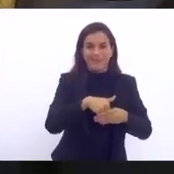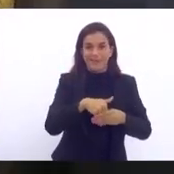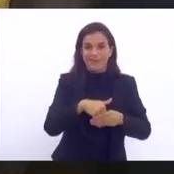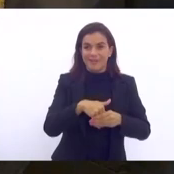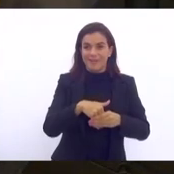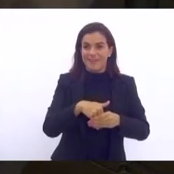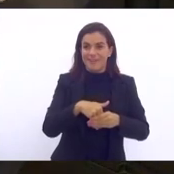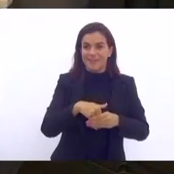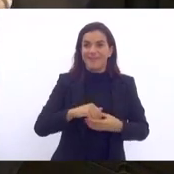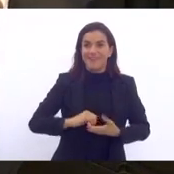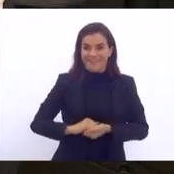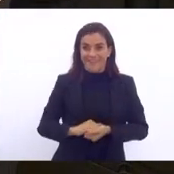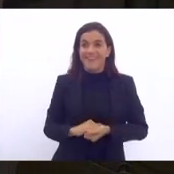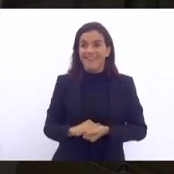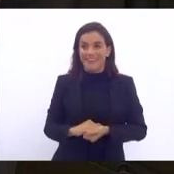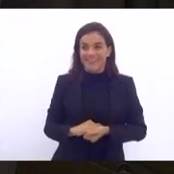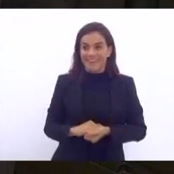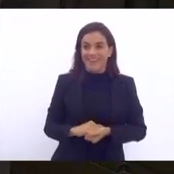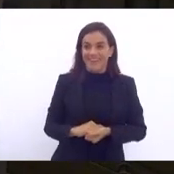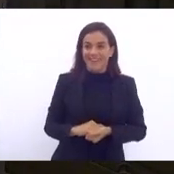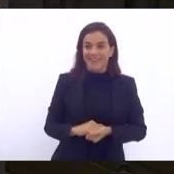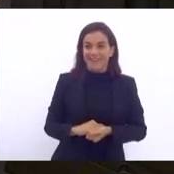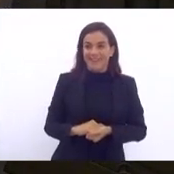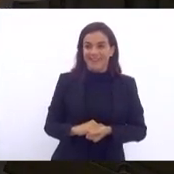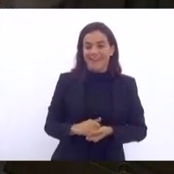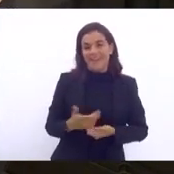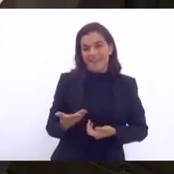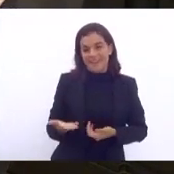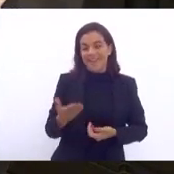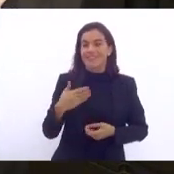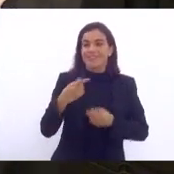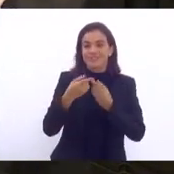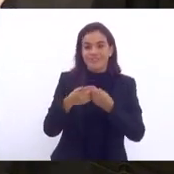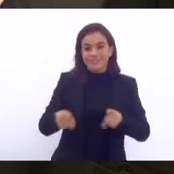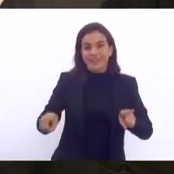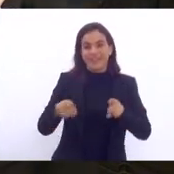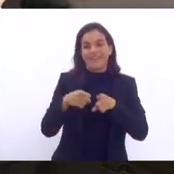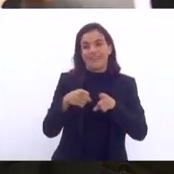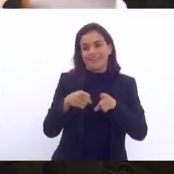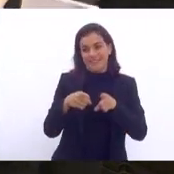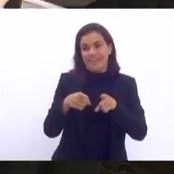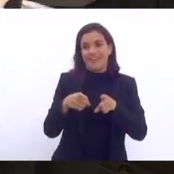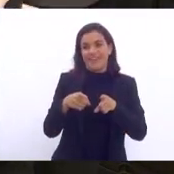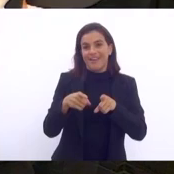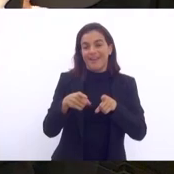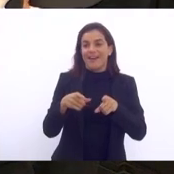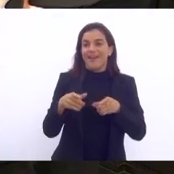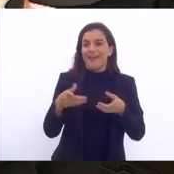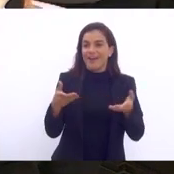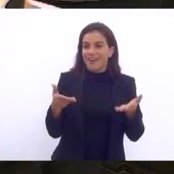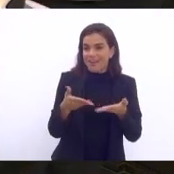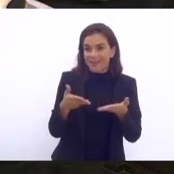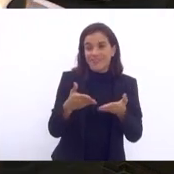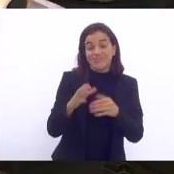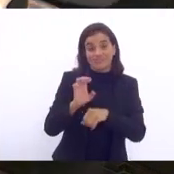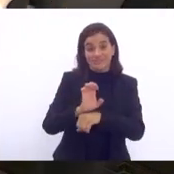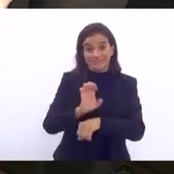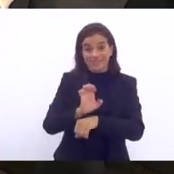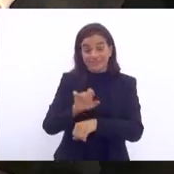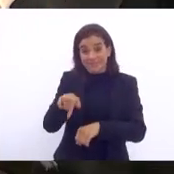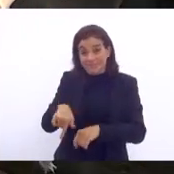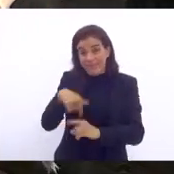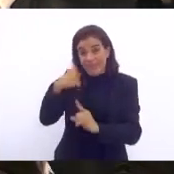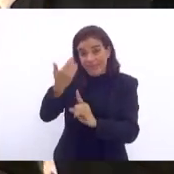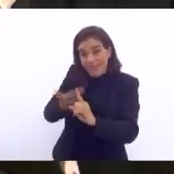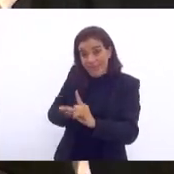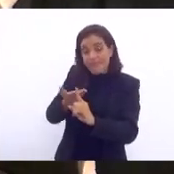nessa conversa, na churrascaria, eu falei com ele, cara, você hoje no Estado é reconhecido, antes, no primeiro mandato, pela placa